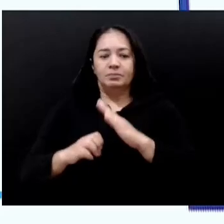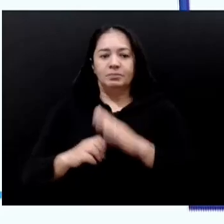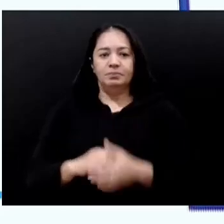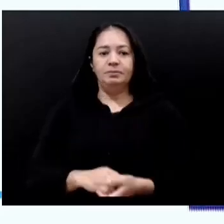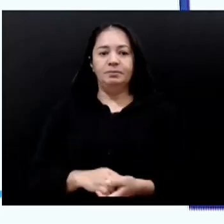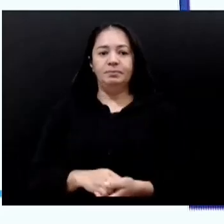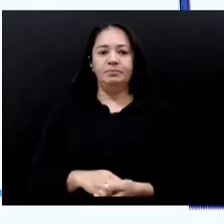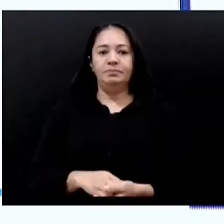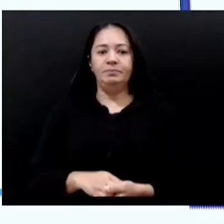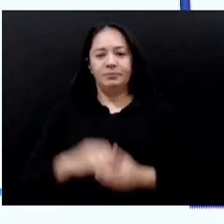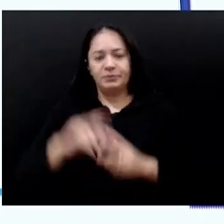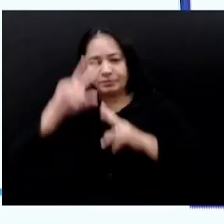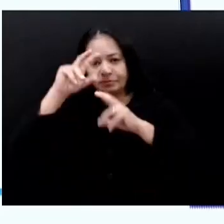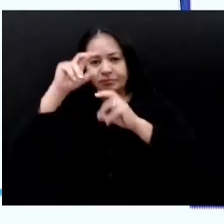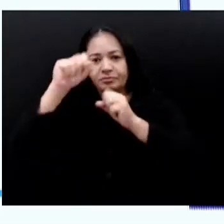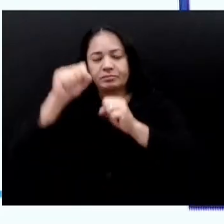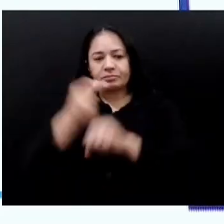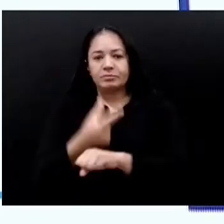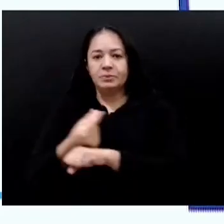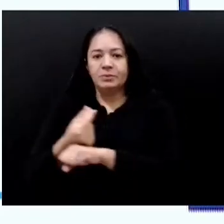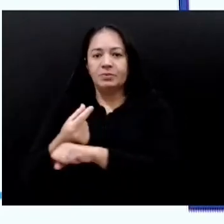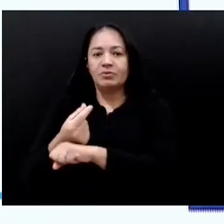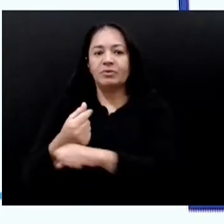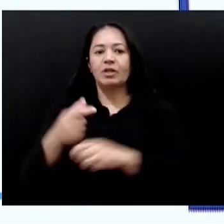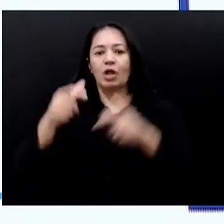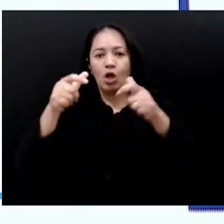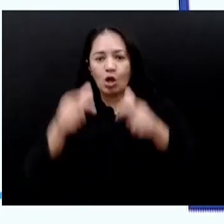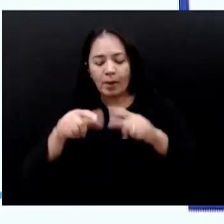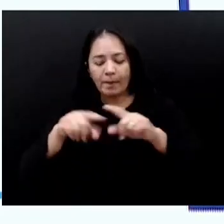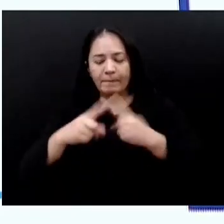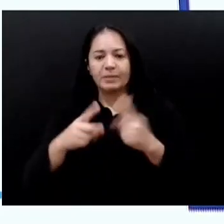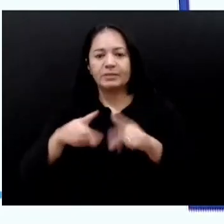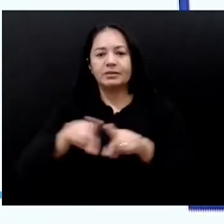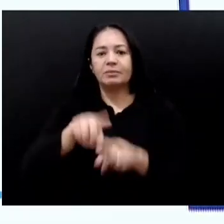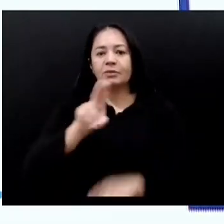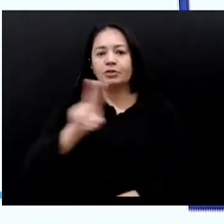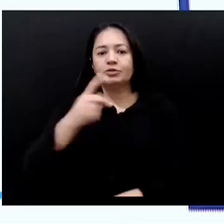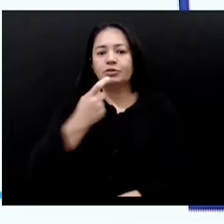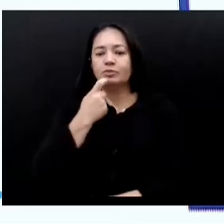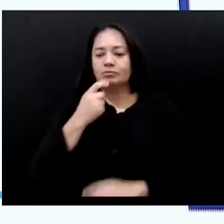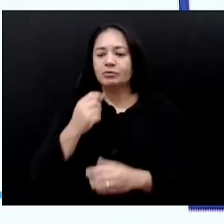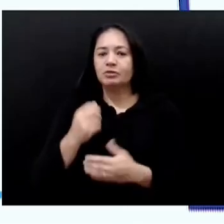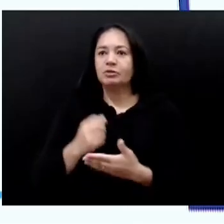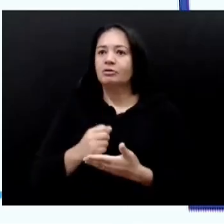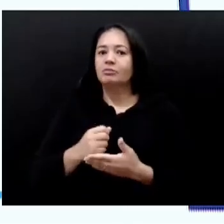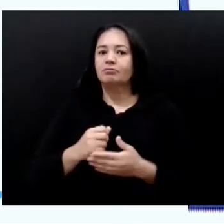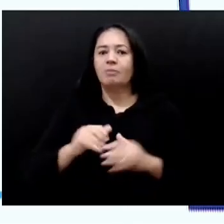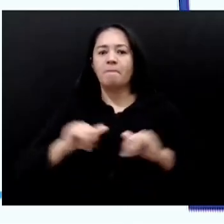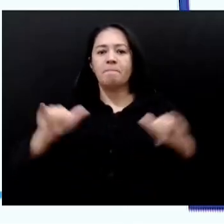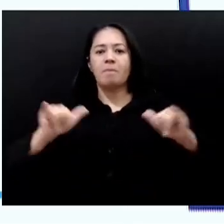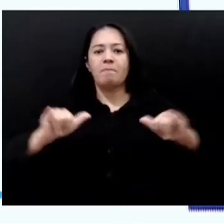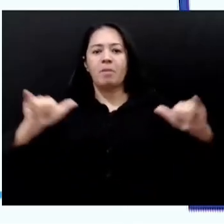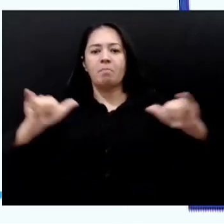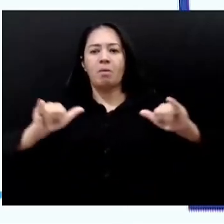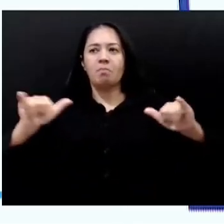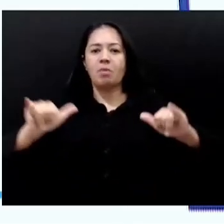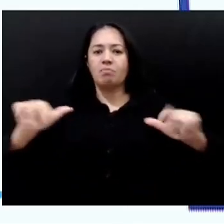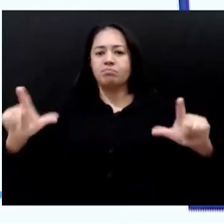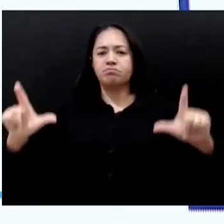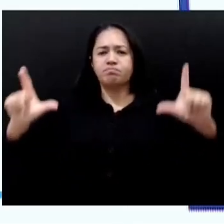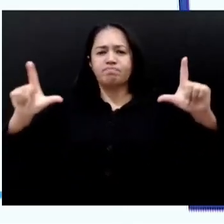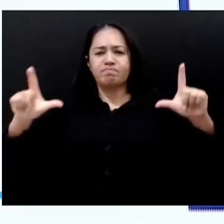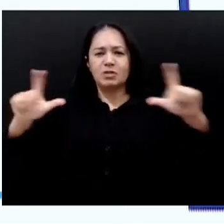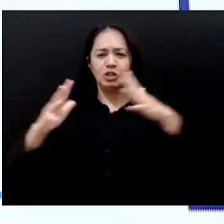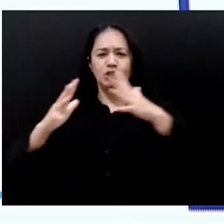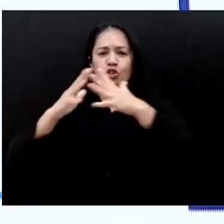a economia local, mas também eleva o nome de Campinas ao mais alto nível no cenário